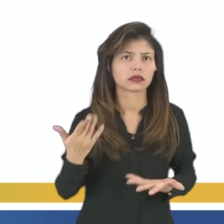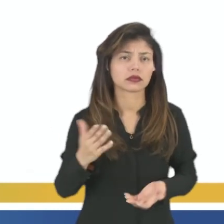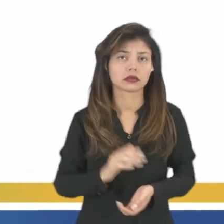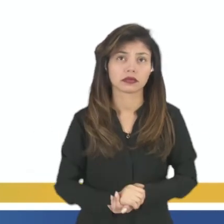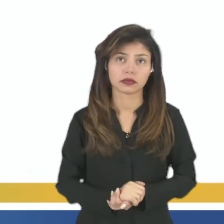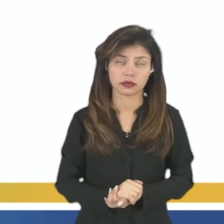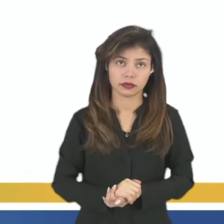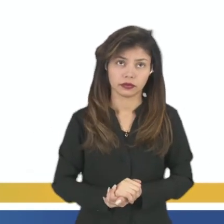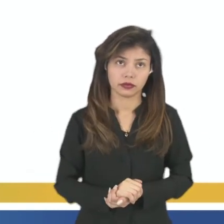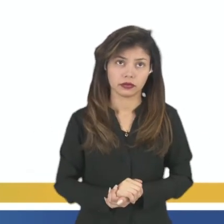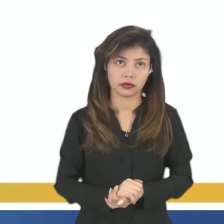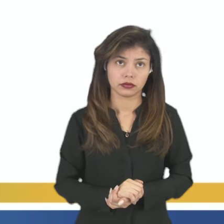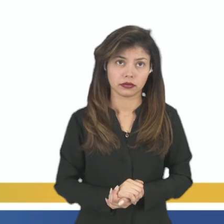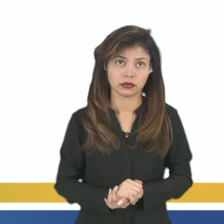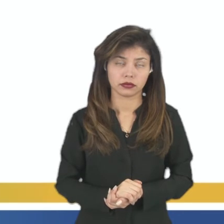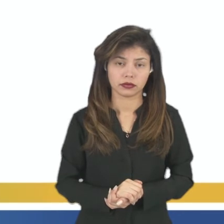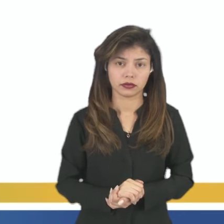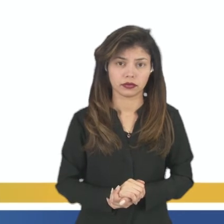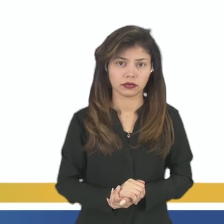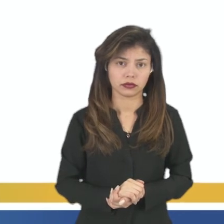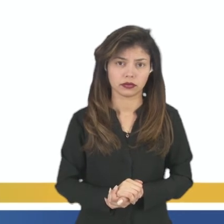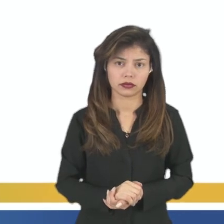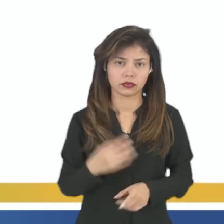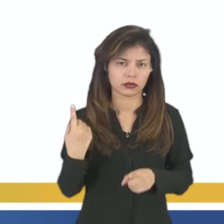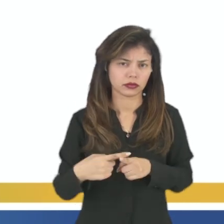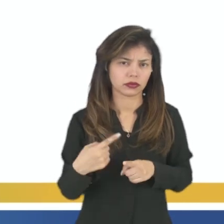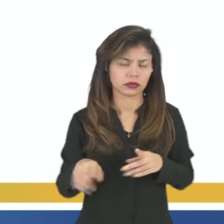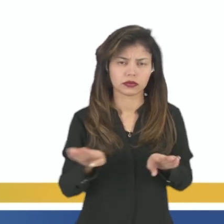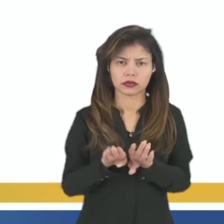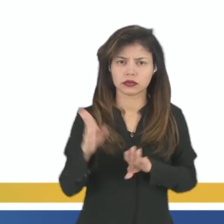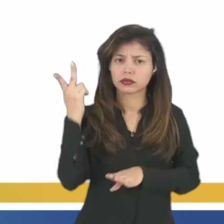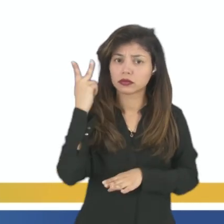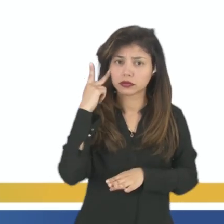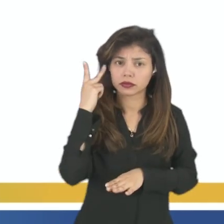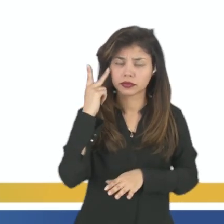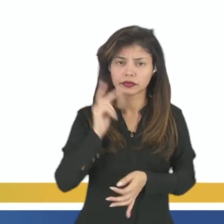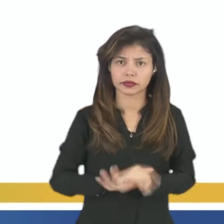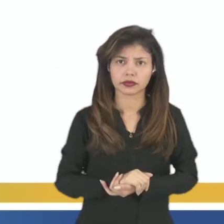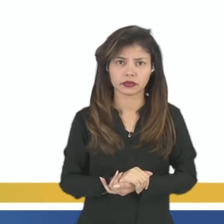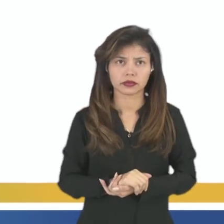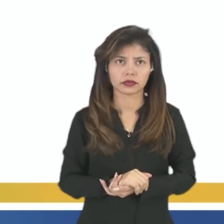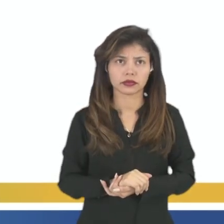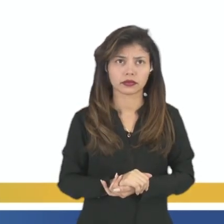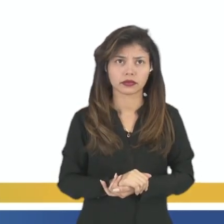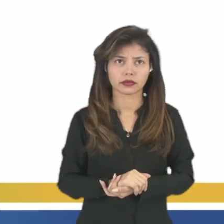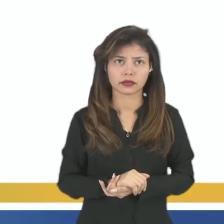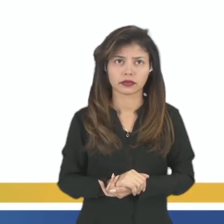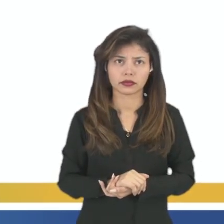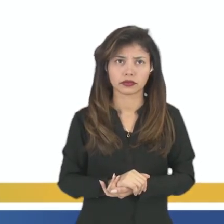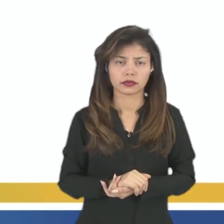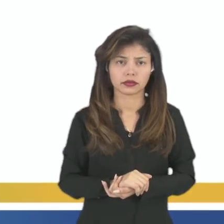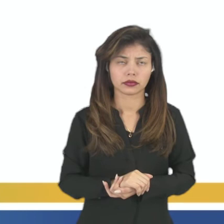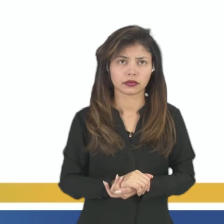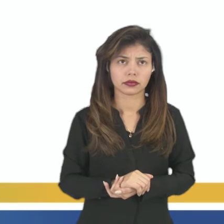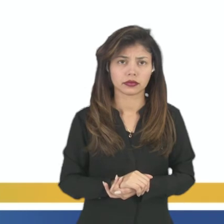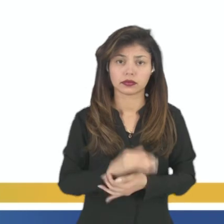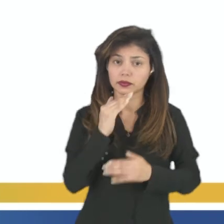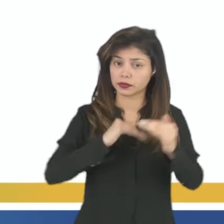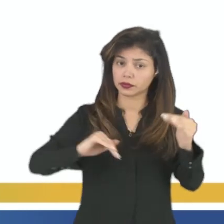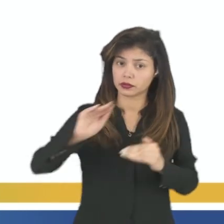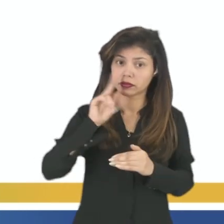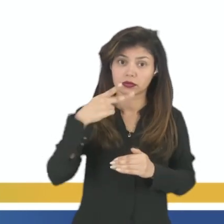Tóquio, Xangai, Nova York, ou por que também não falar de São Paulo? Então, que tipo de fragmento está falando acima?